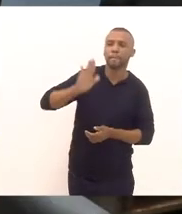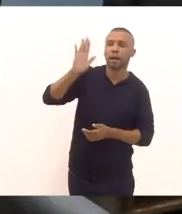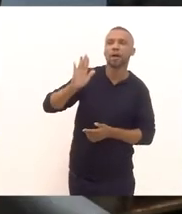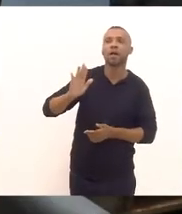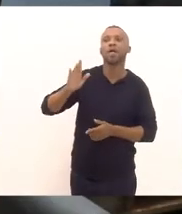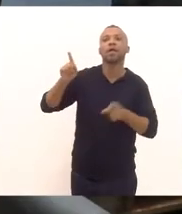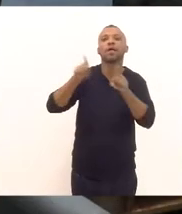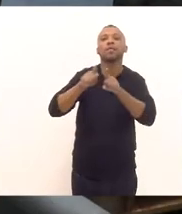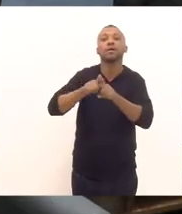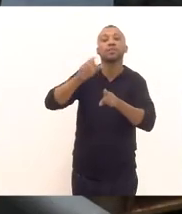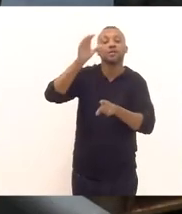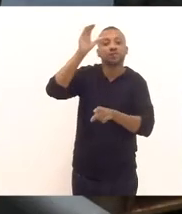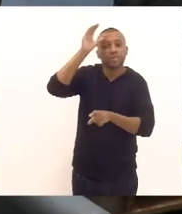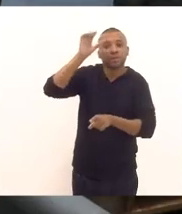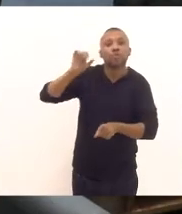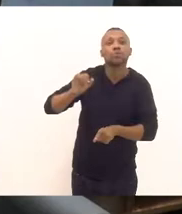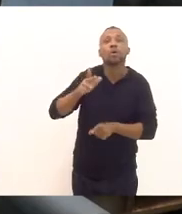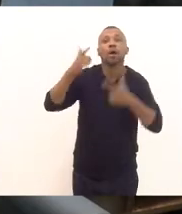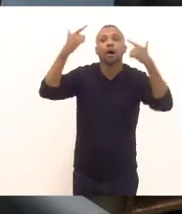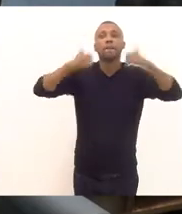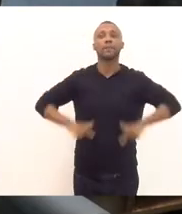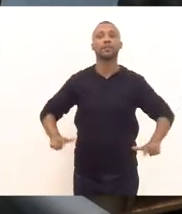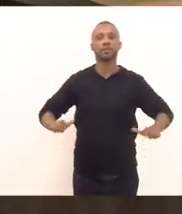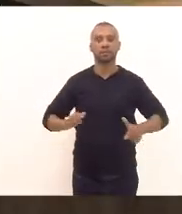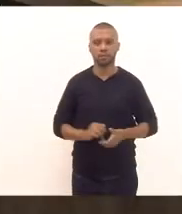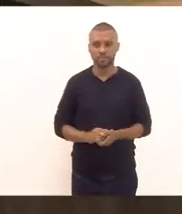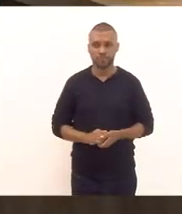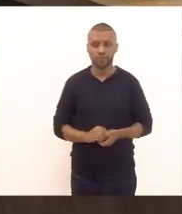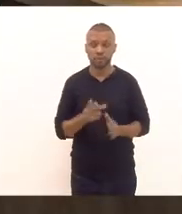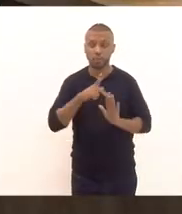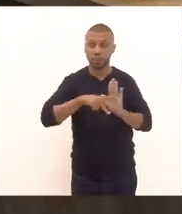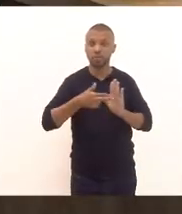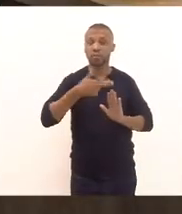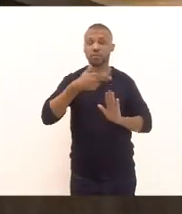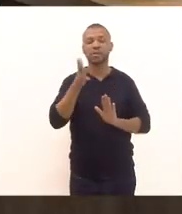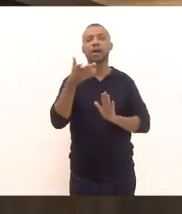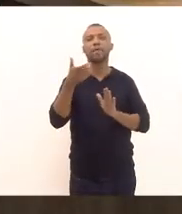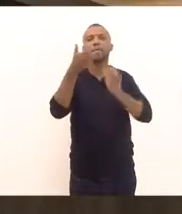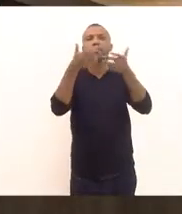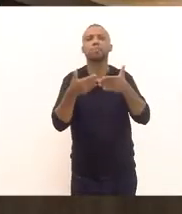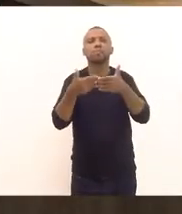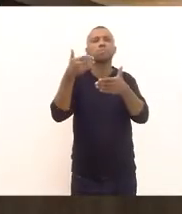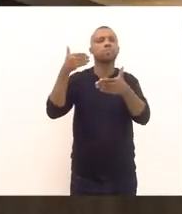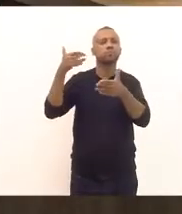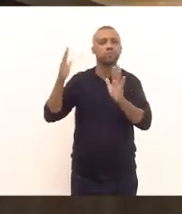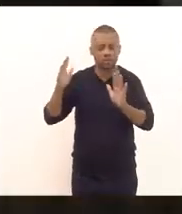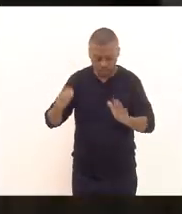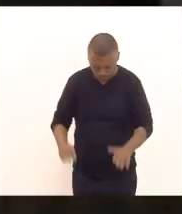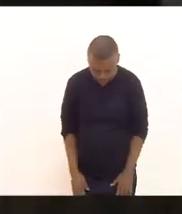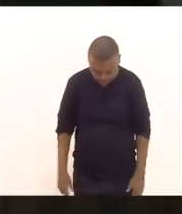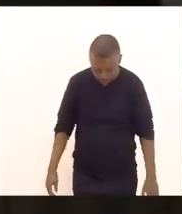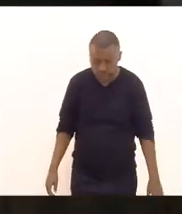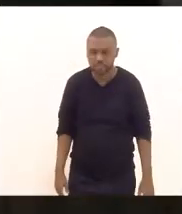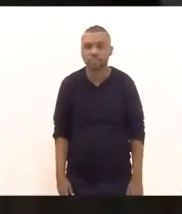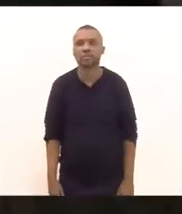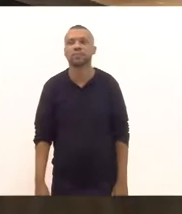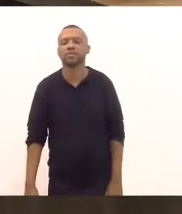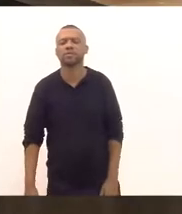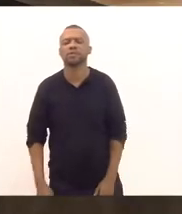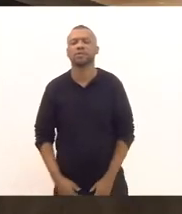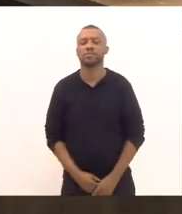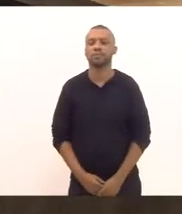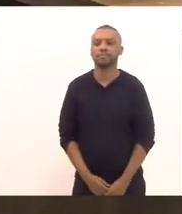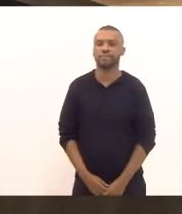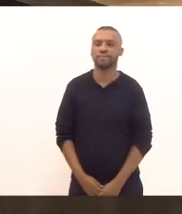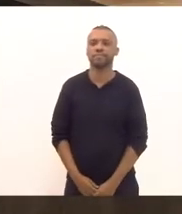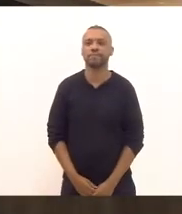9800 eu não tô que já já foi na outra na outra sessão